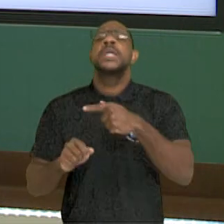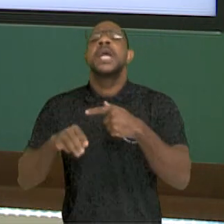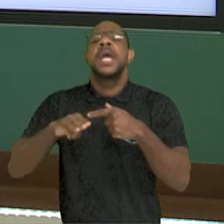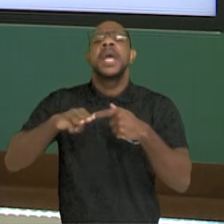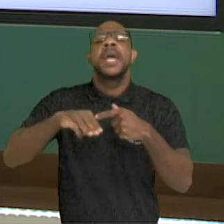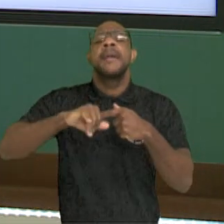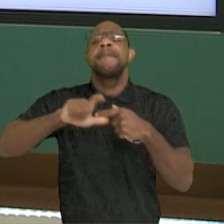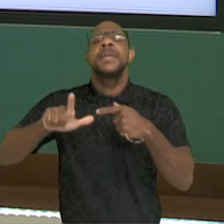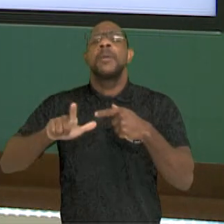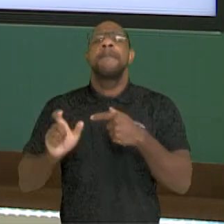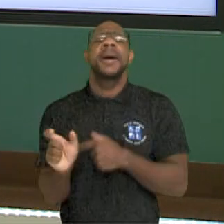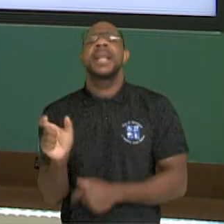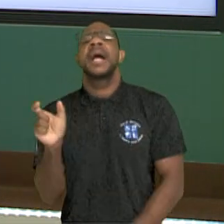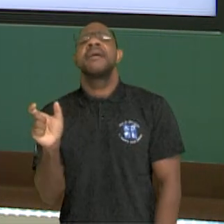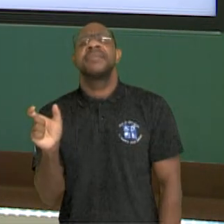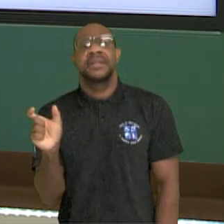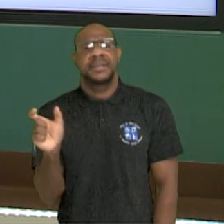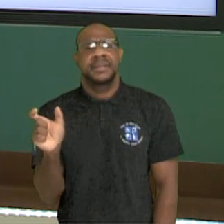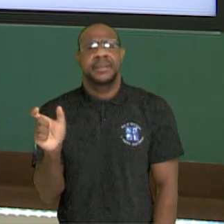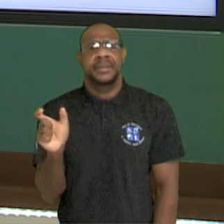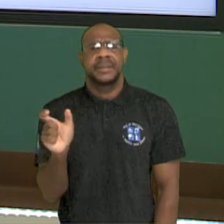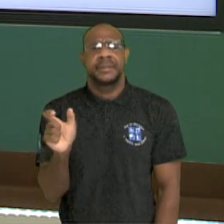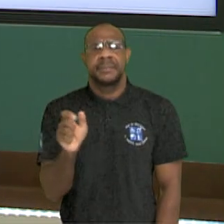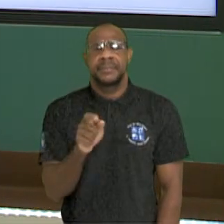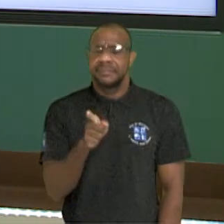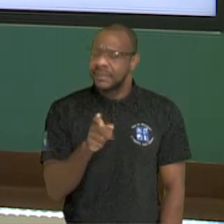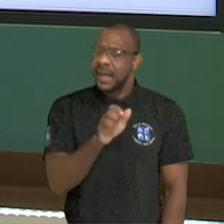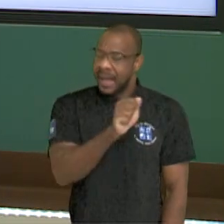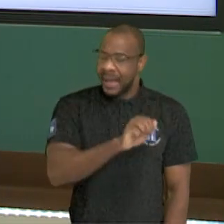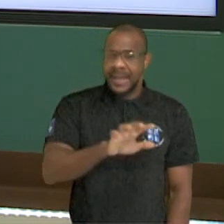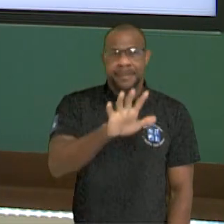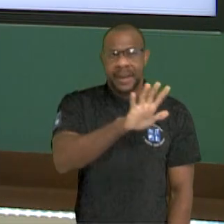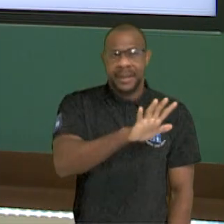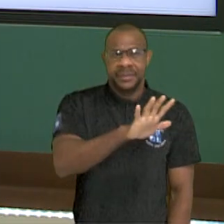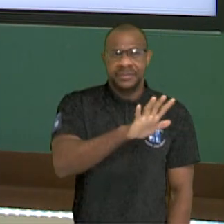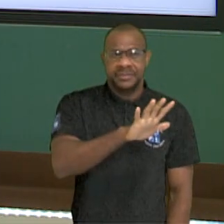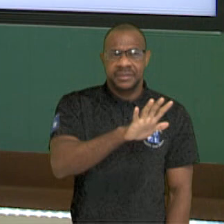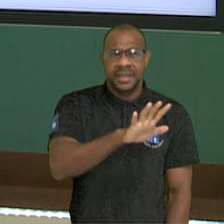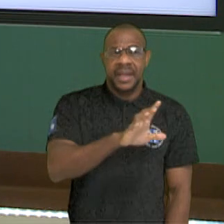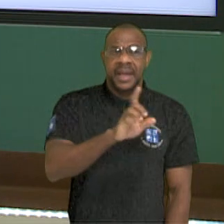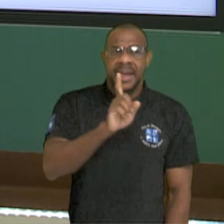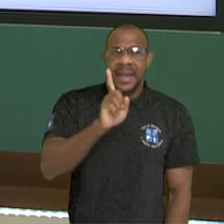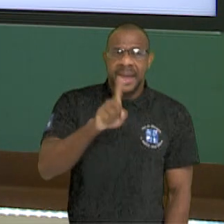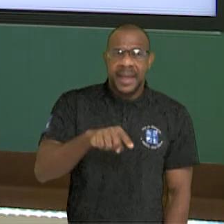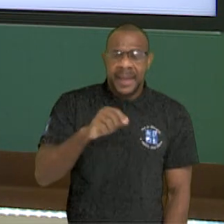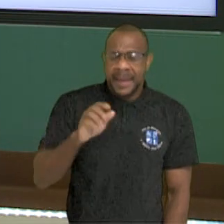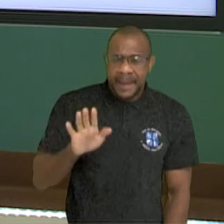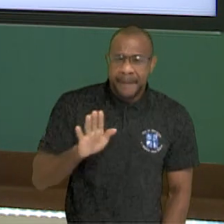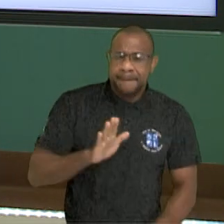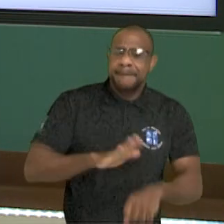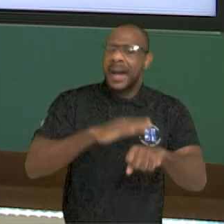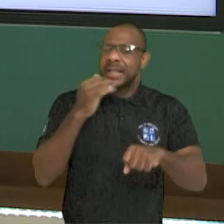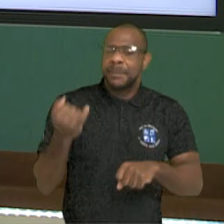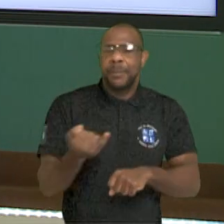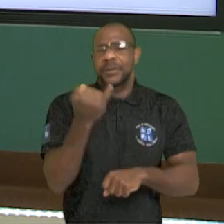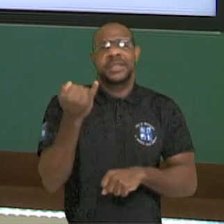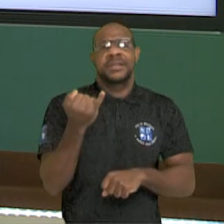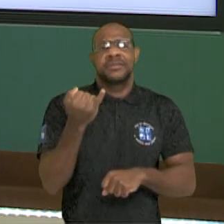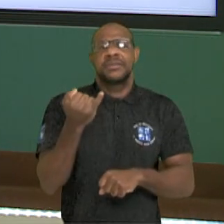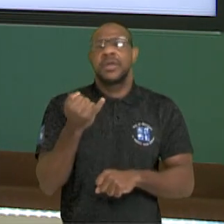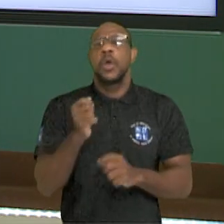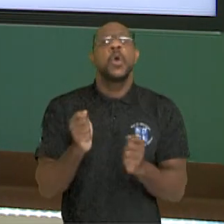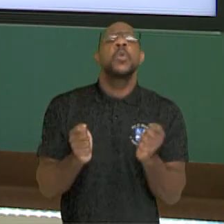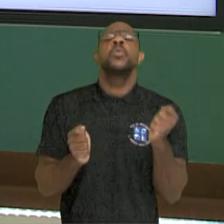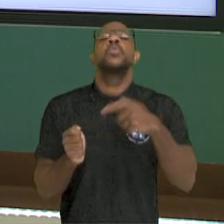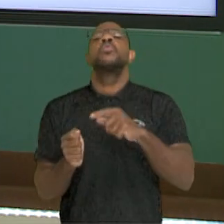vocês estão lá pequenininhos, aprendendo a ler, geralmente vocês leem livros que têm bastante imagem ali